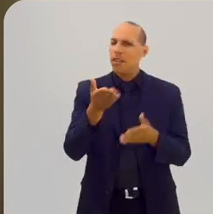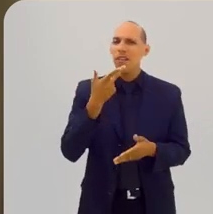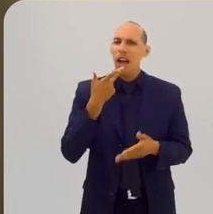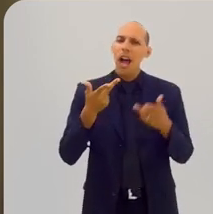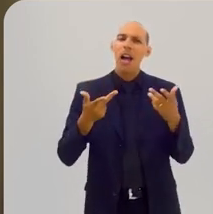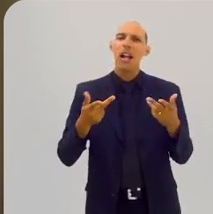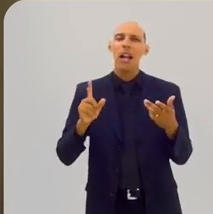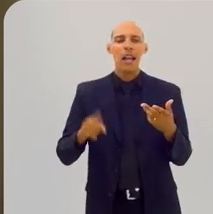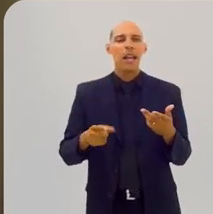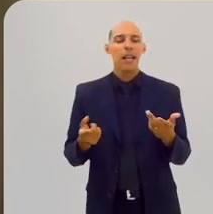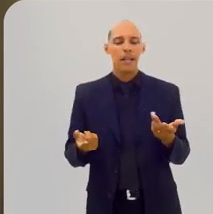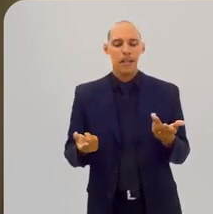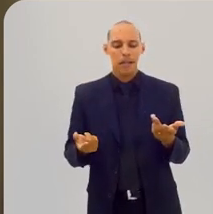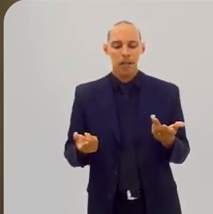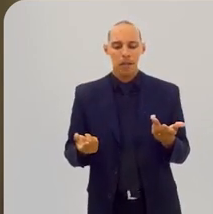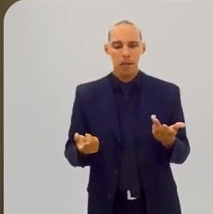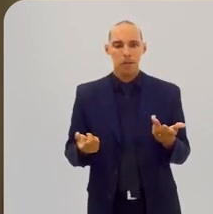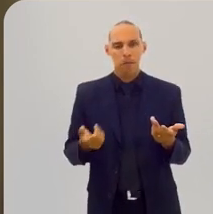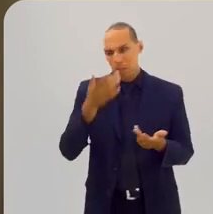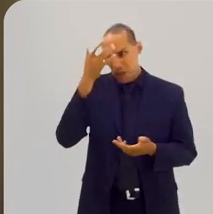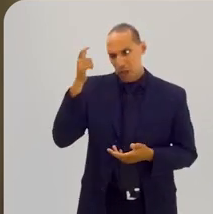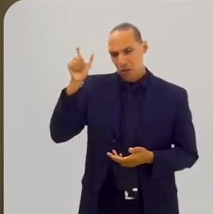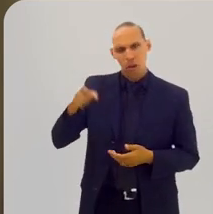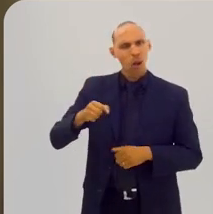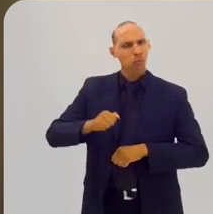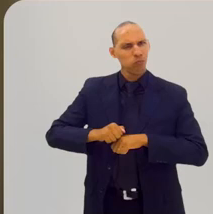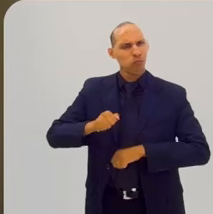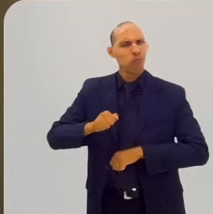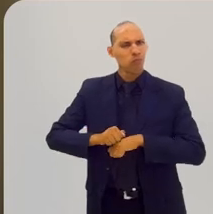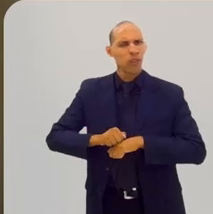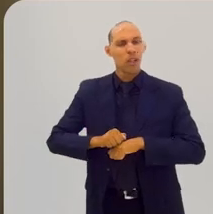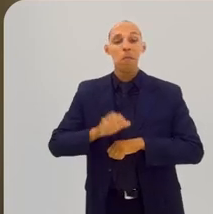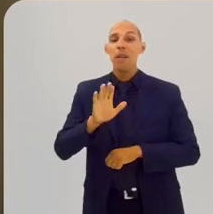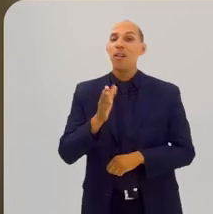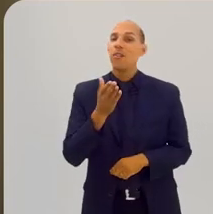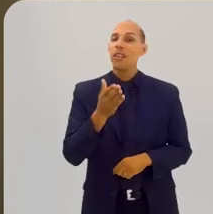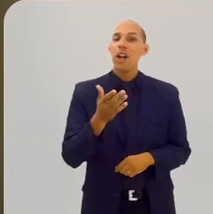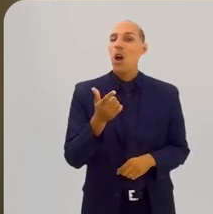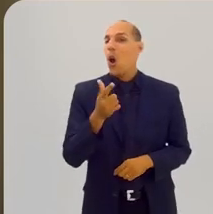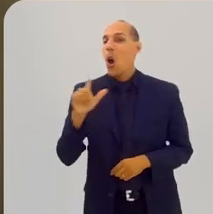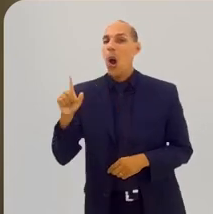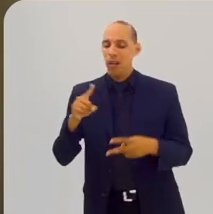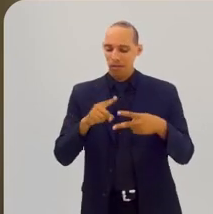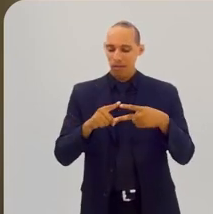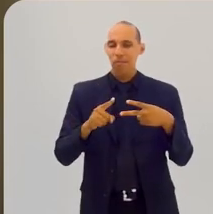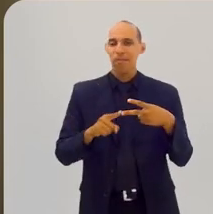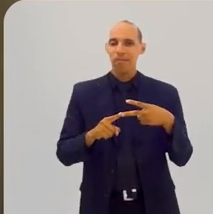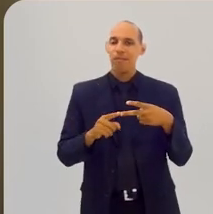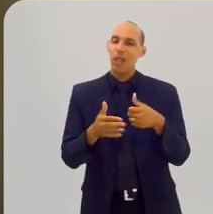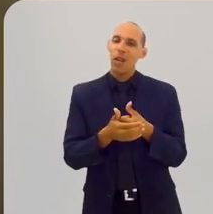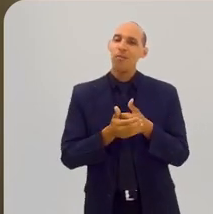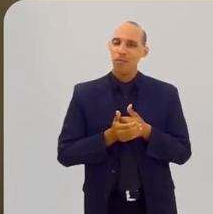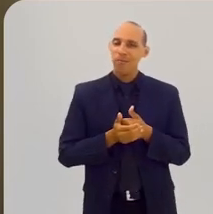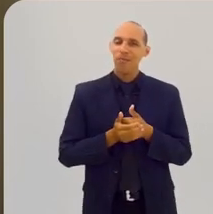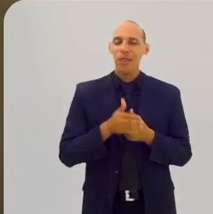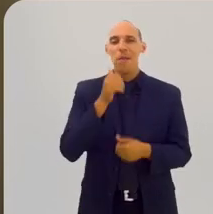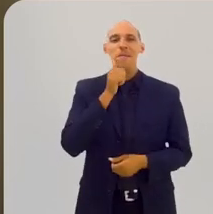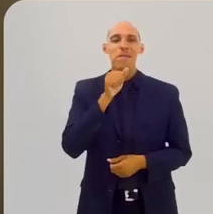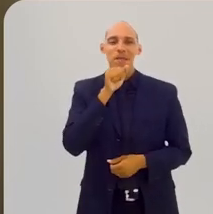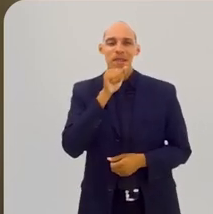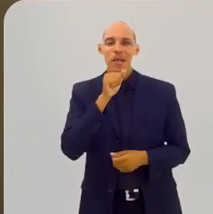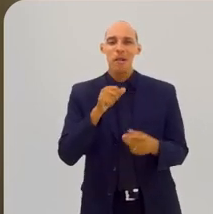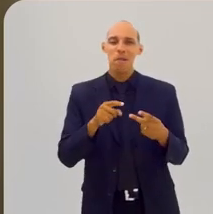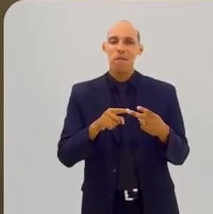aí você fala de uma figura que era rígida com você mas você tinha duas outras figuras que te